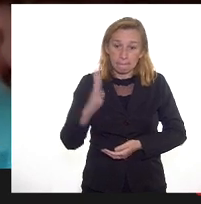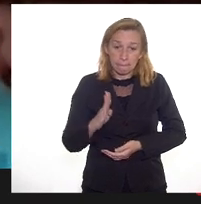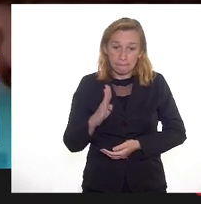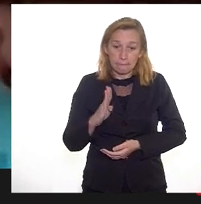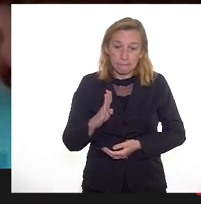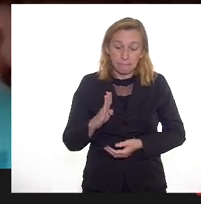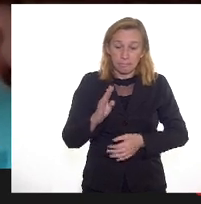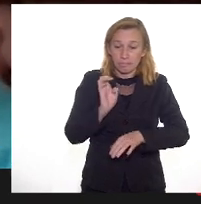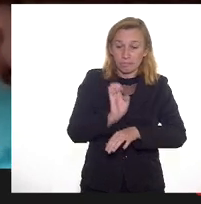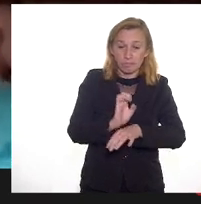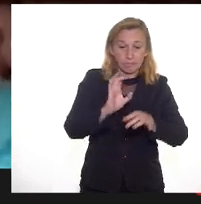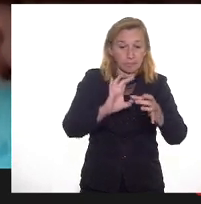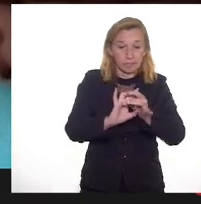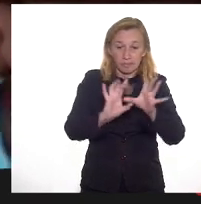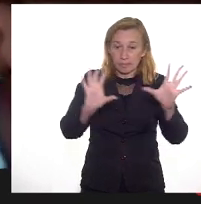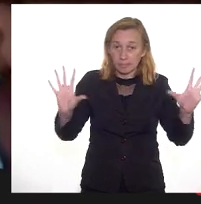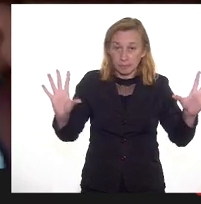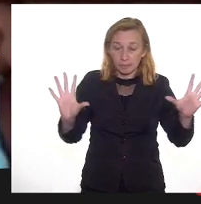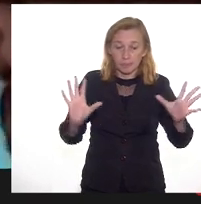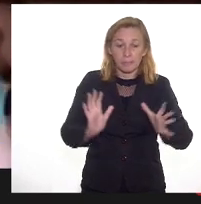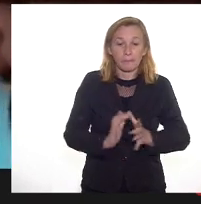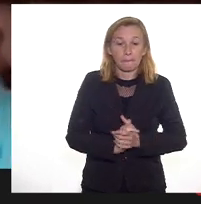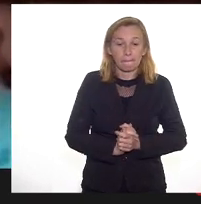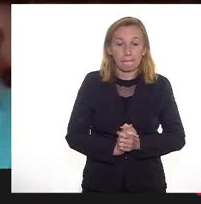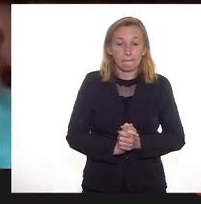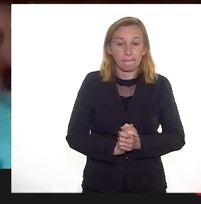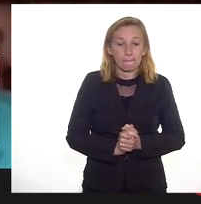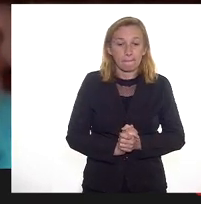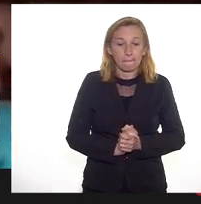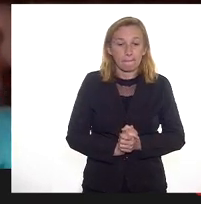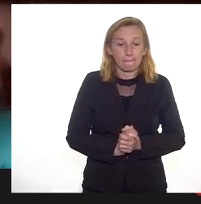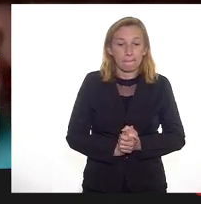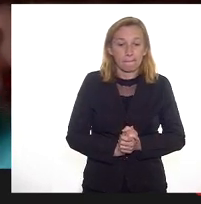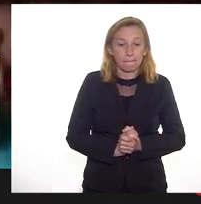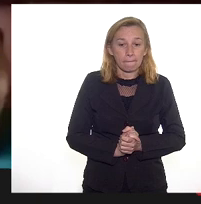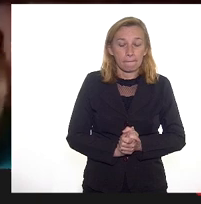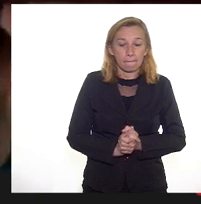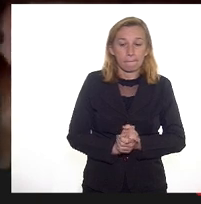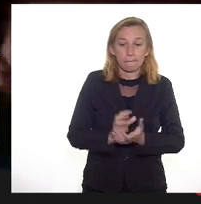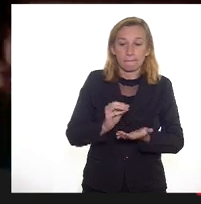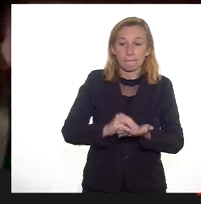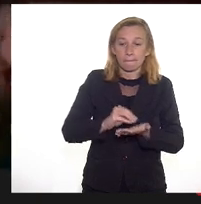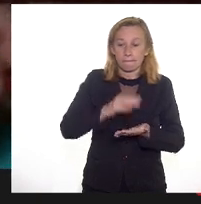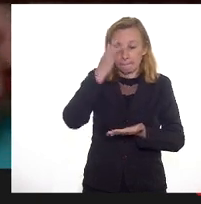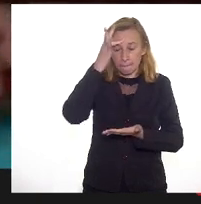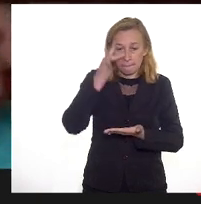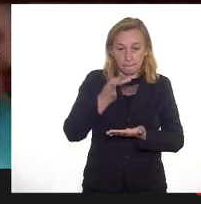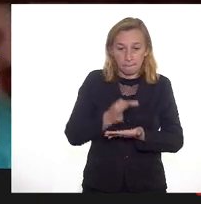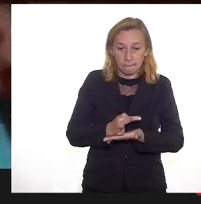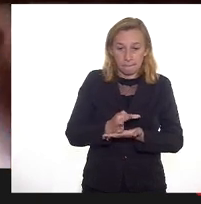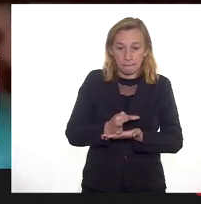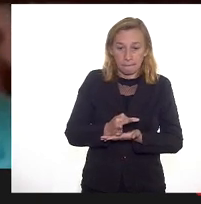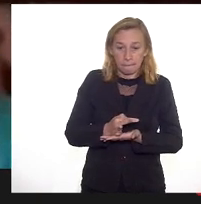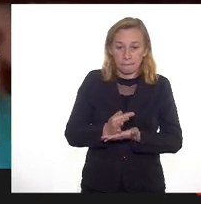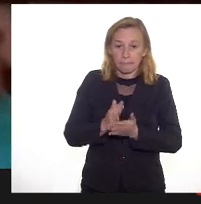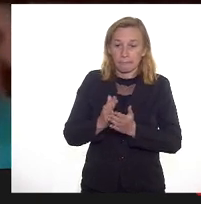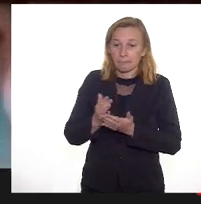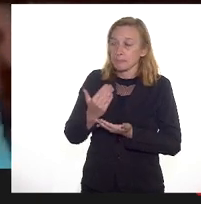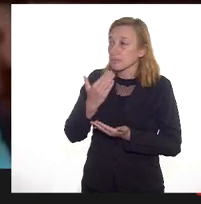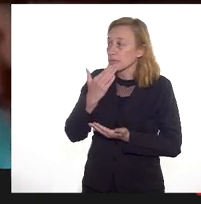Estado laico, né? A que se deve essa descrença. E eu encerro aqui, deputada Marta Rocha, pedindo